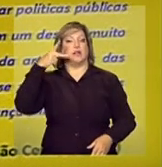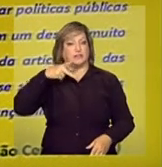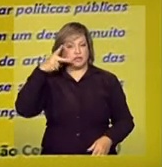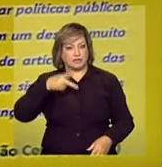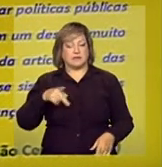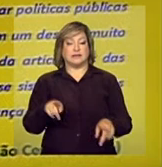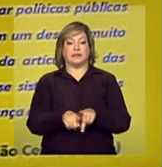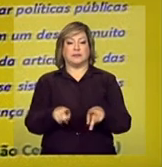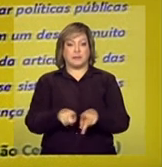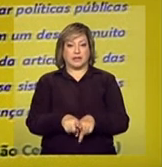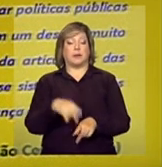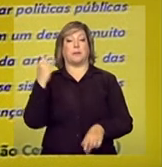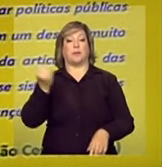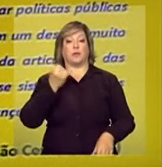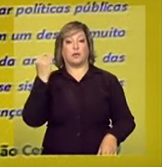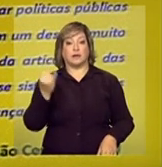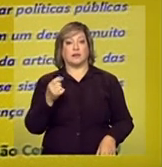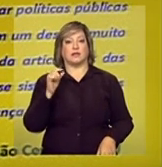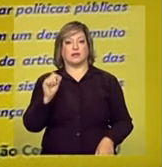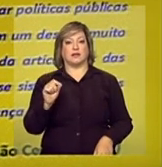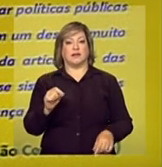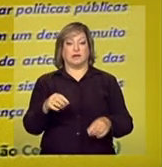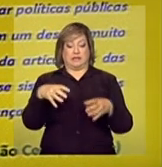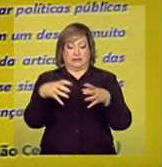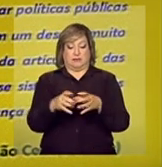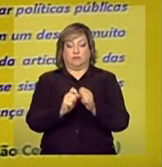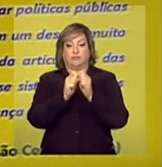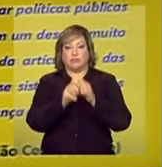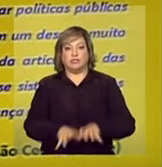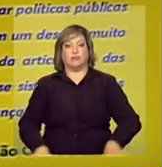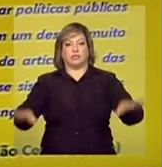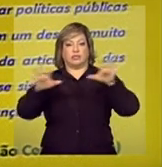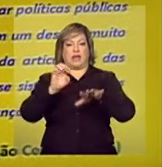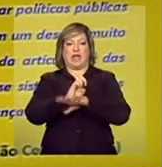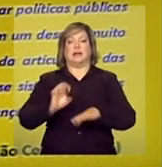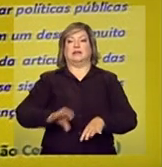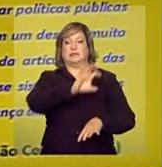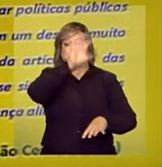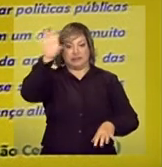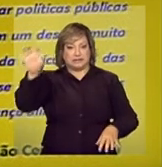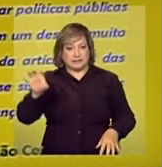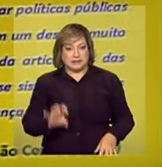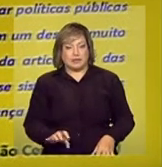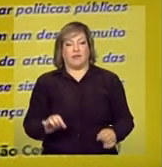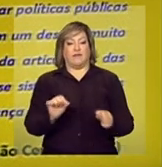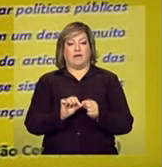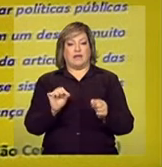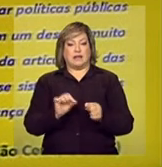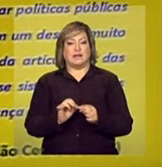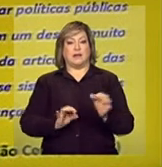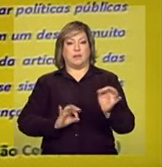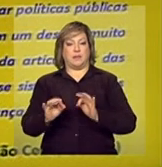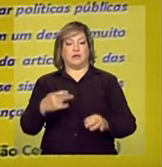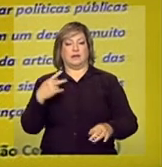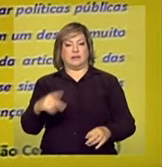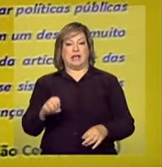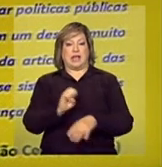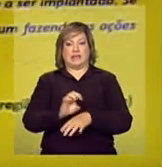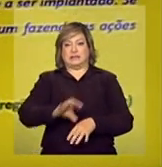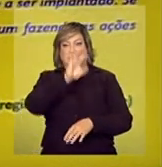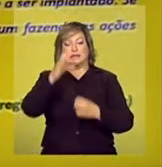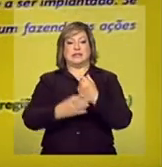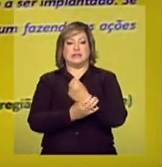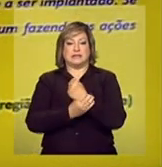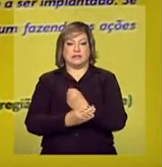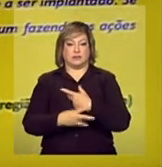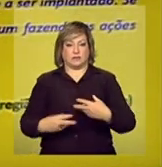E também é importante a questão de descentralizar esse sistema para os estados fazerem os seus planos estaduais de segurança.